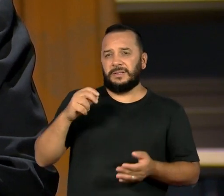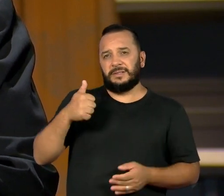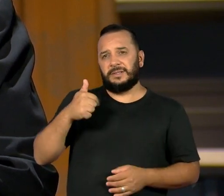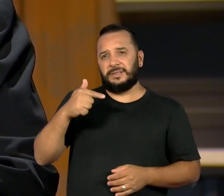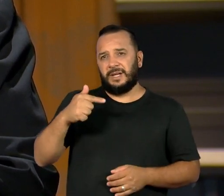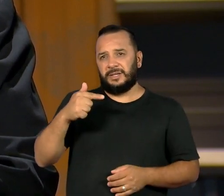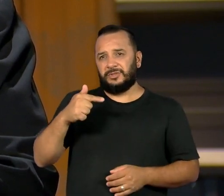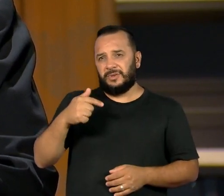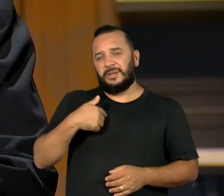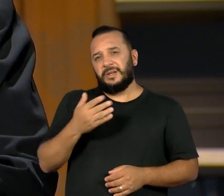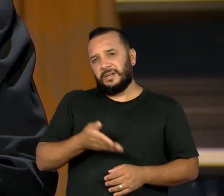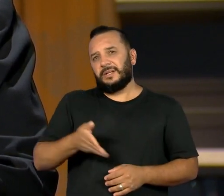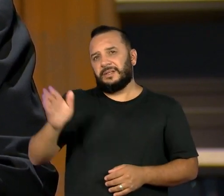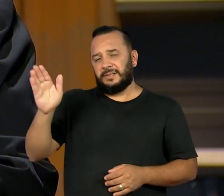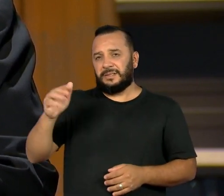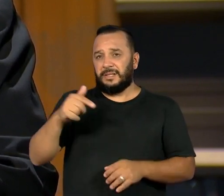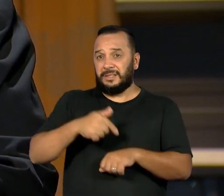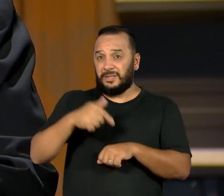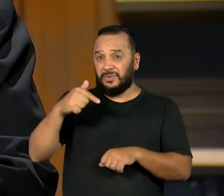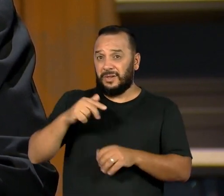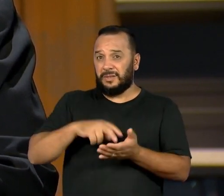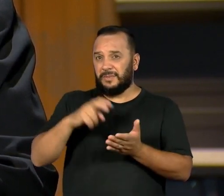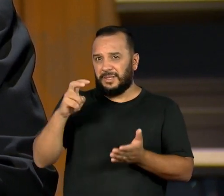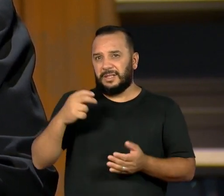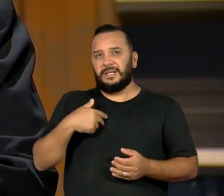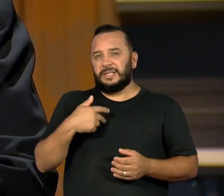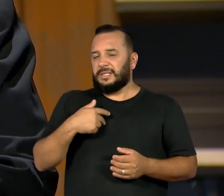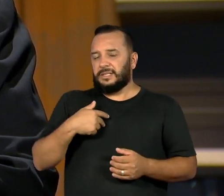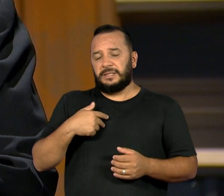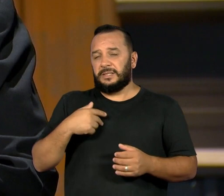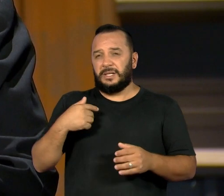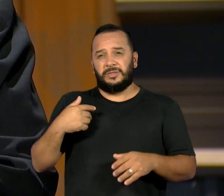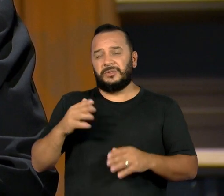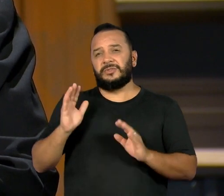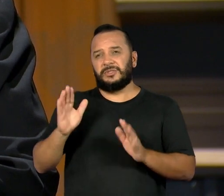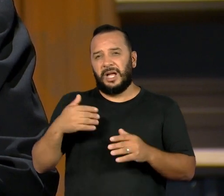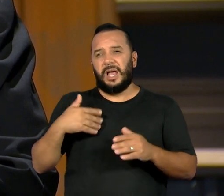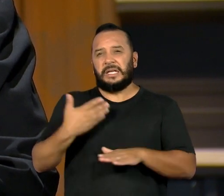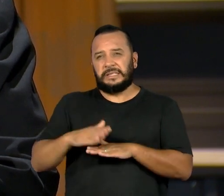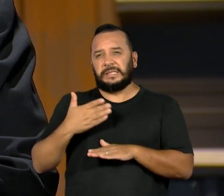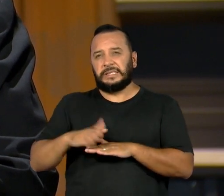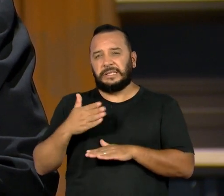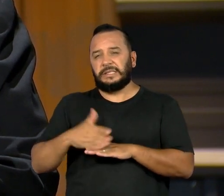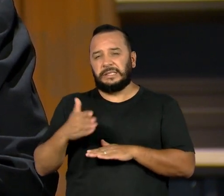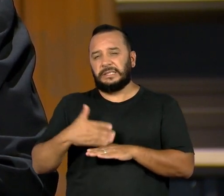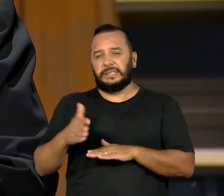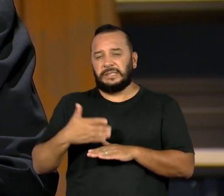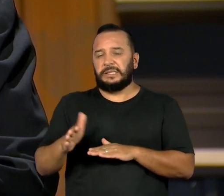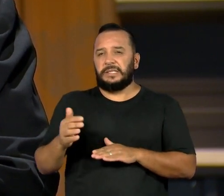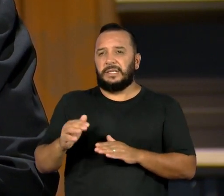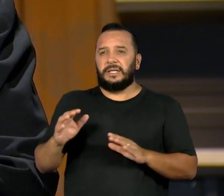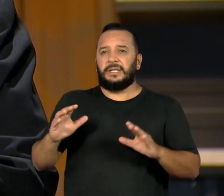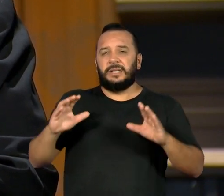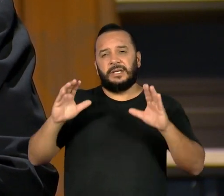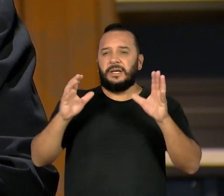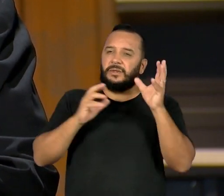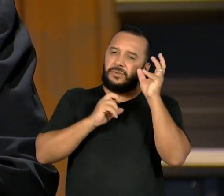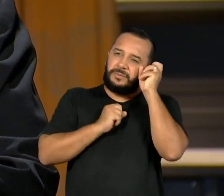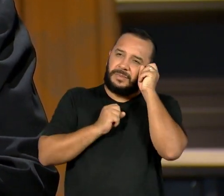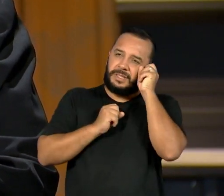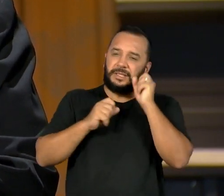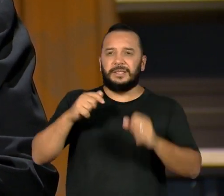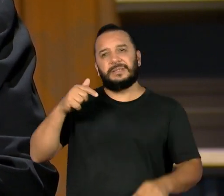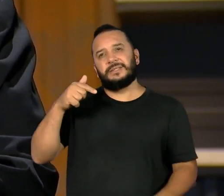o ginásio e ia dormir, sei lá, 10 horas. Durante 3 meses fazendo isso, eu sonhava que eu estava